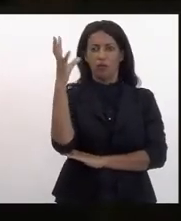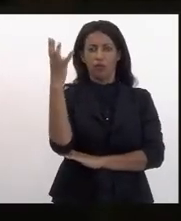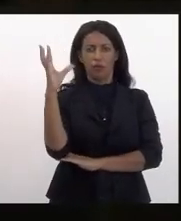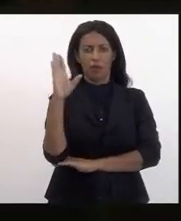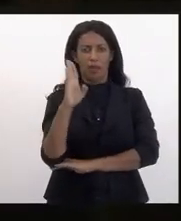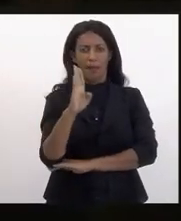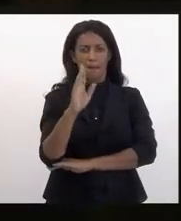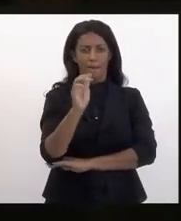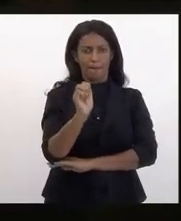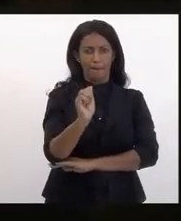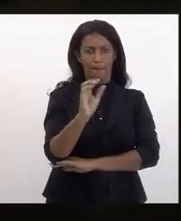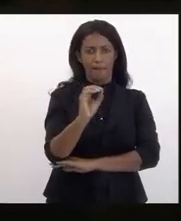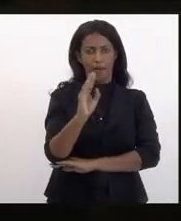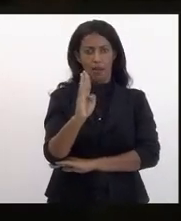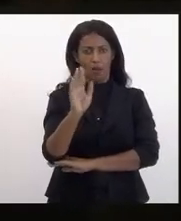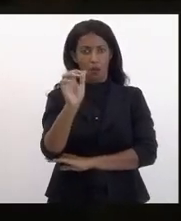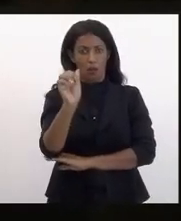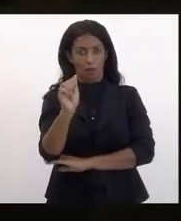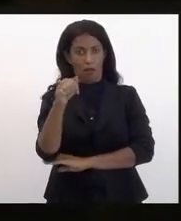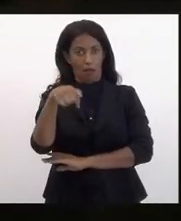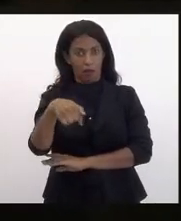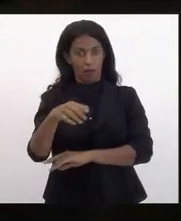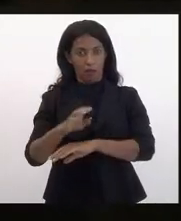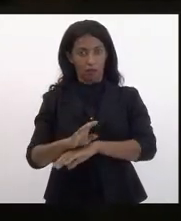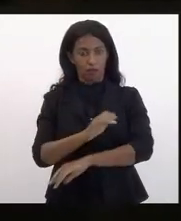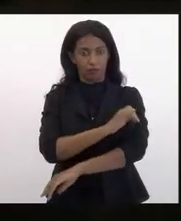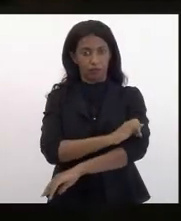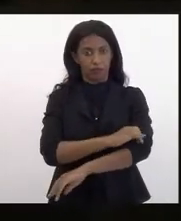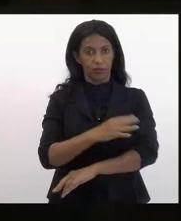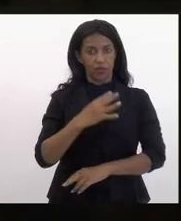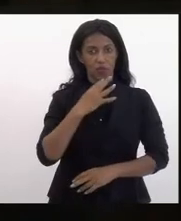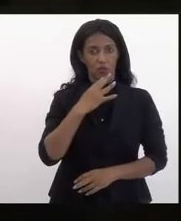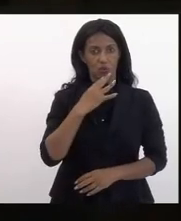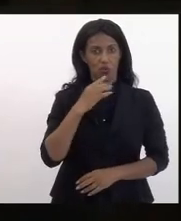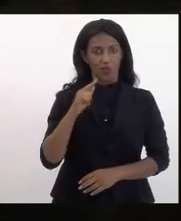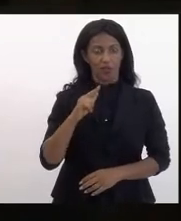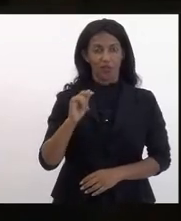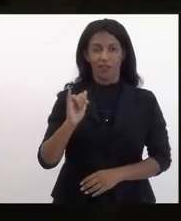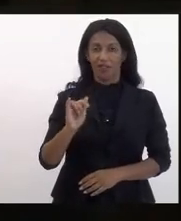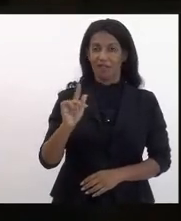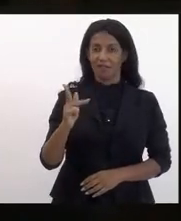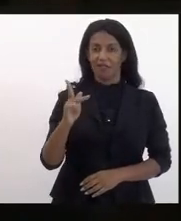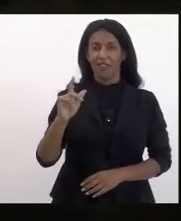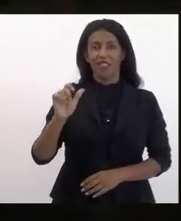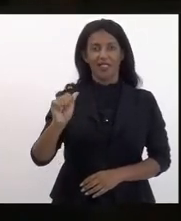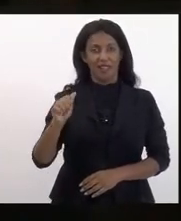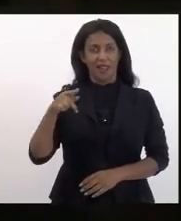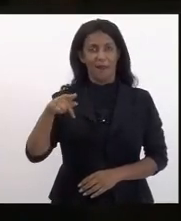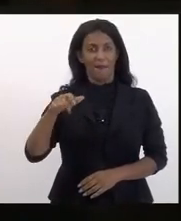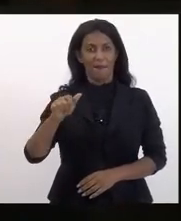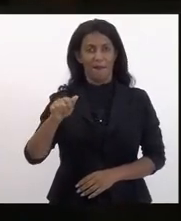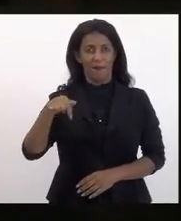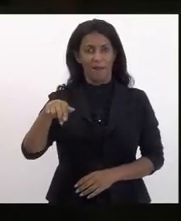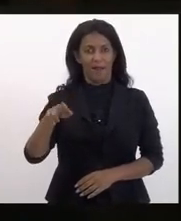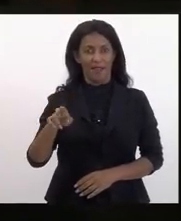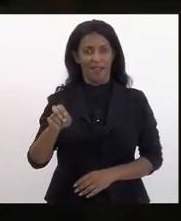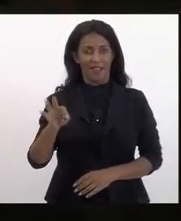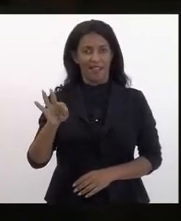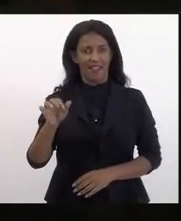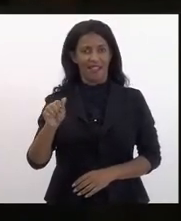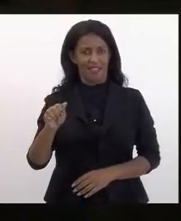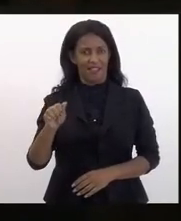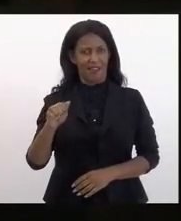no estado do Rio de Janeiro, que eu conheça, está lá na ilha de Paquetá. Há mais